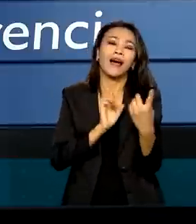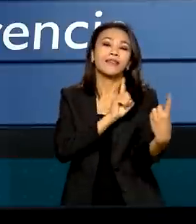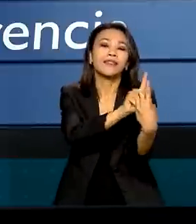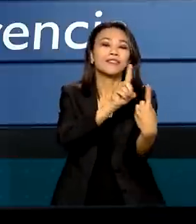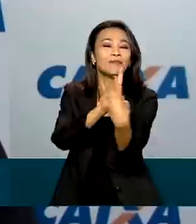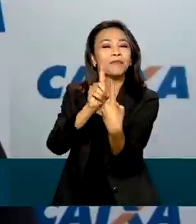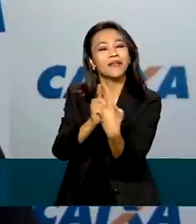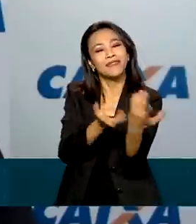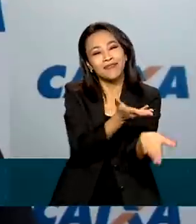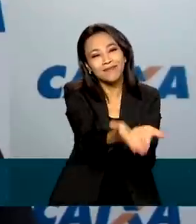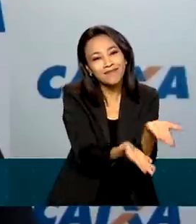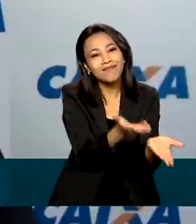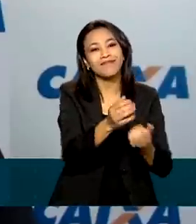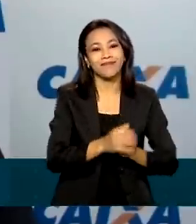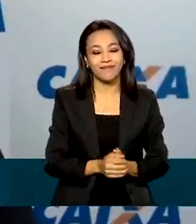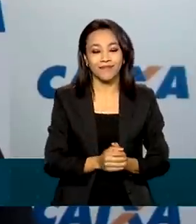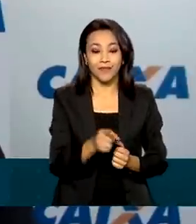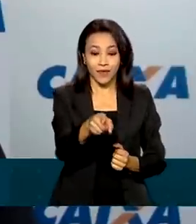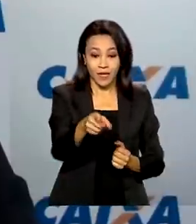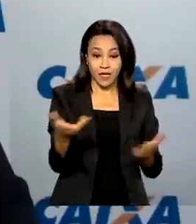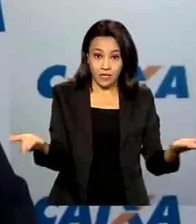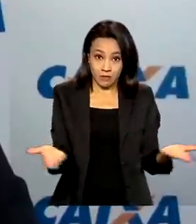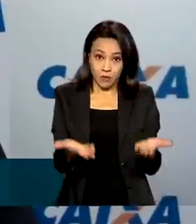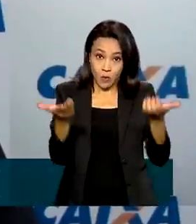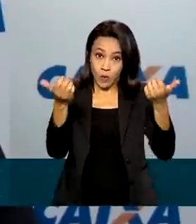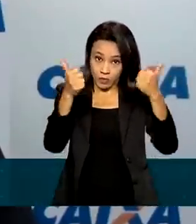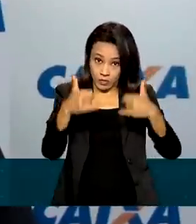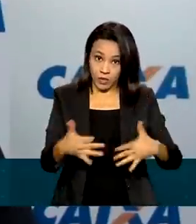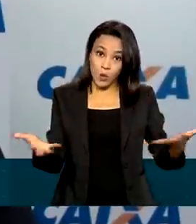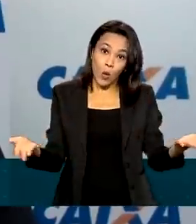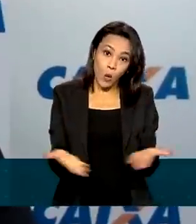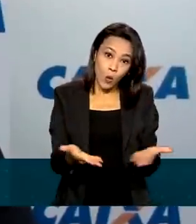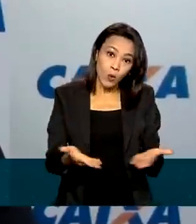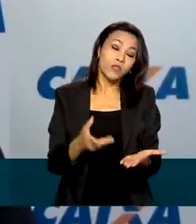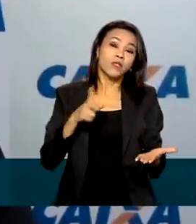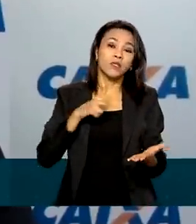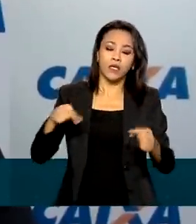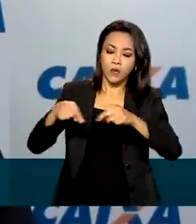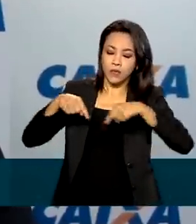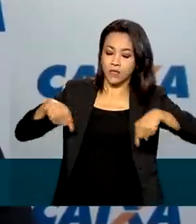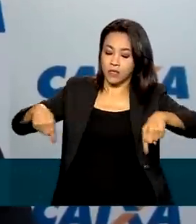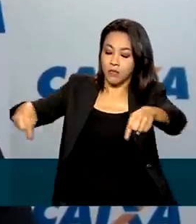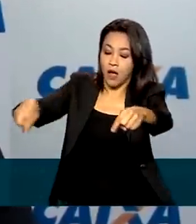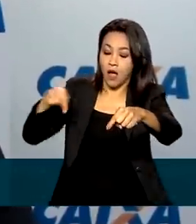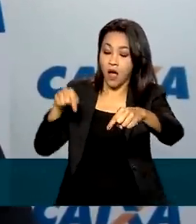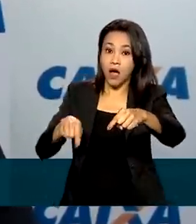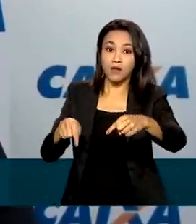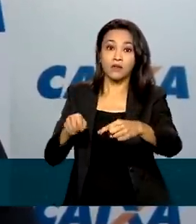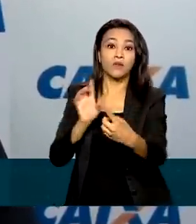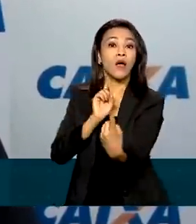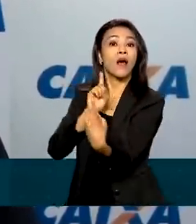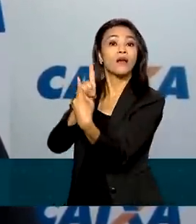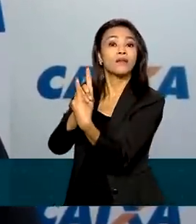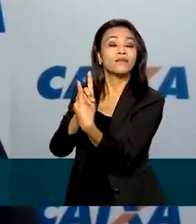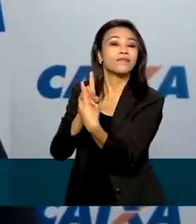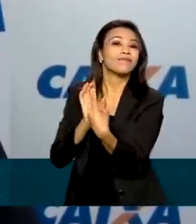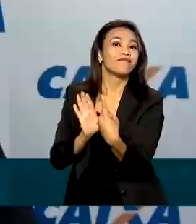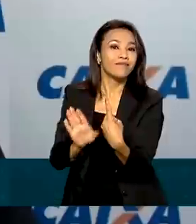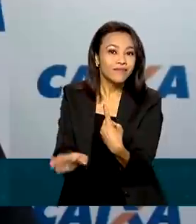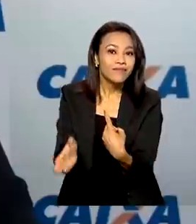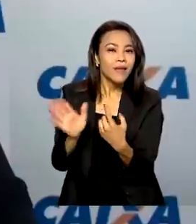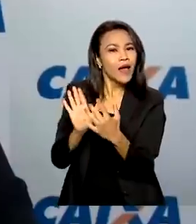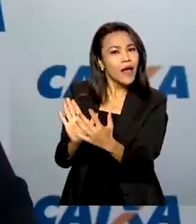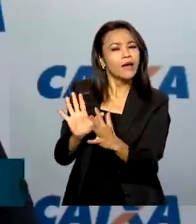nas agências. Preferencialmente, hoje, essas pessoas serão atendidas no espaço Caixa para Elas, que já é um espaço mais